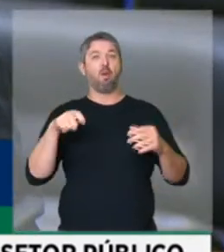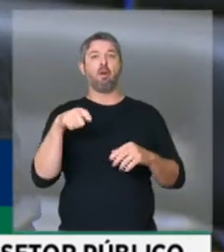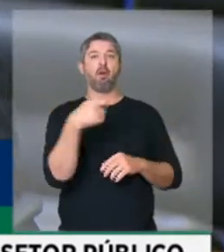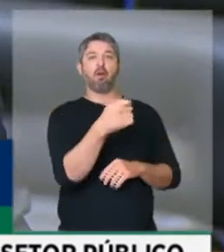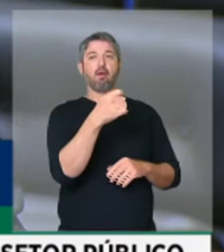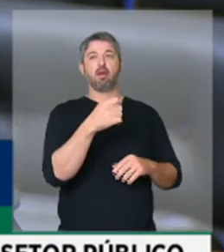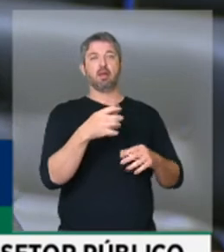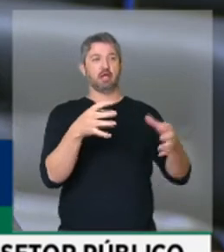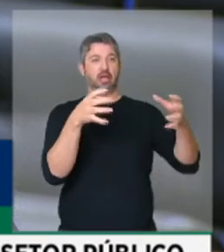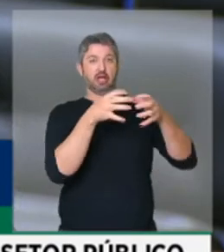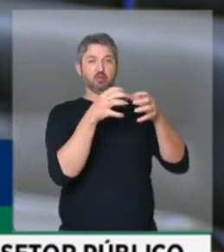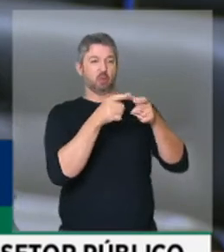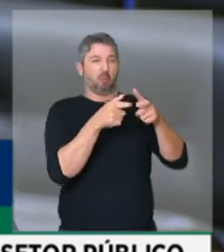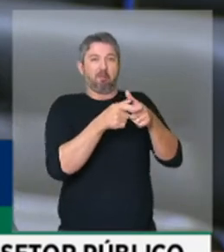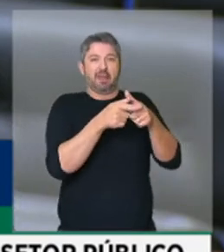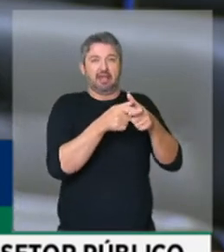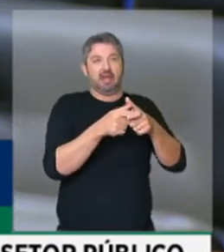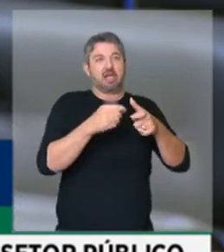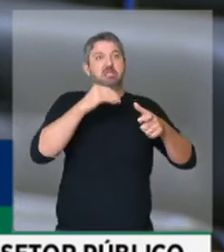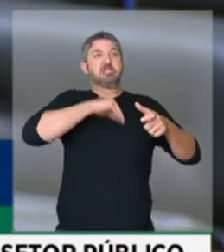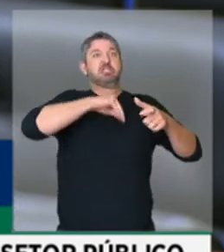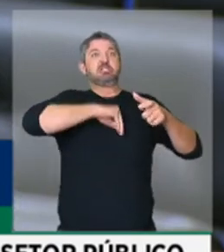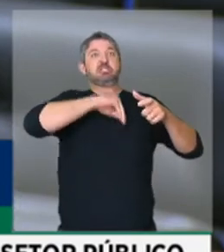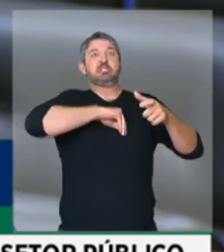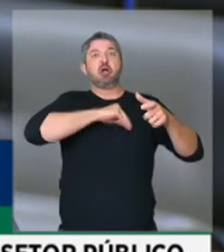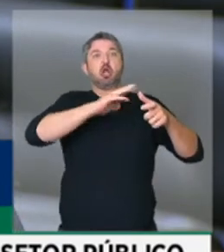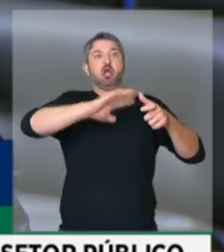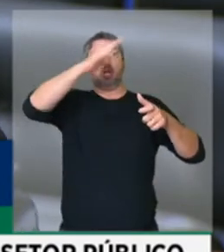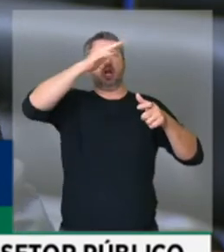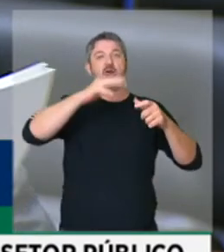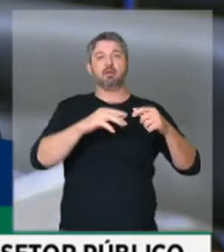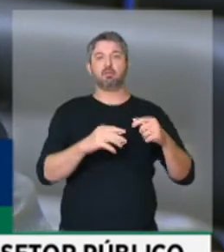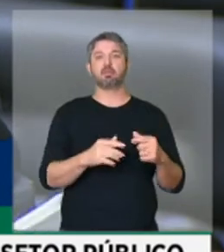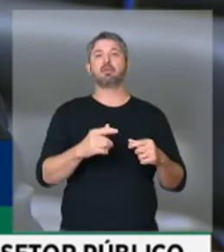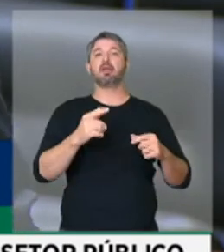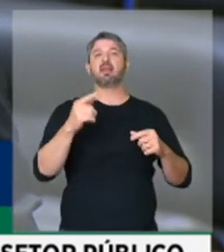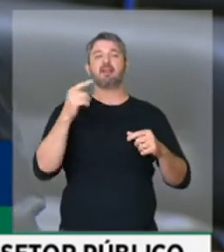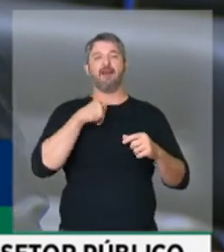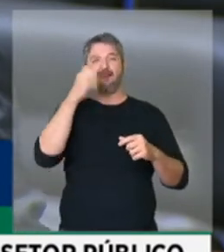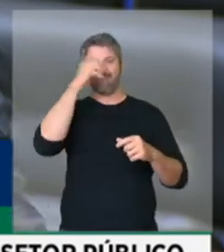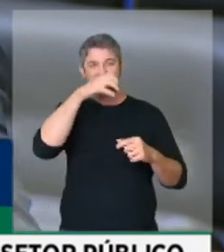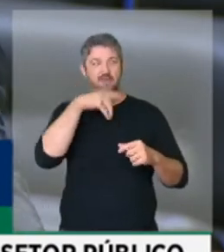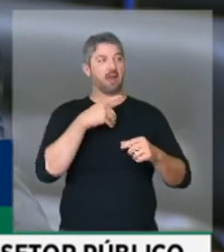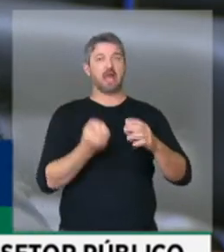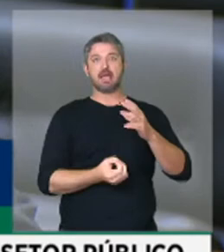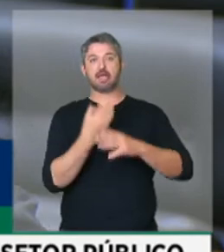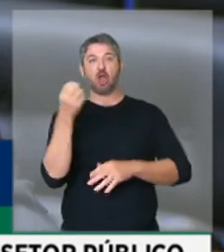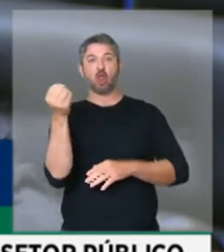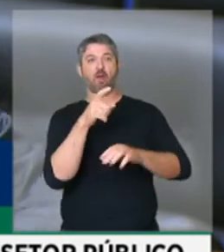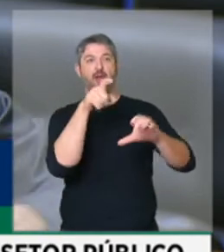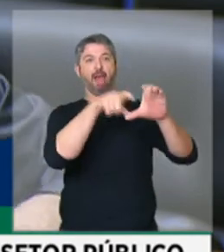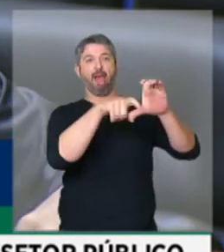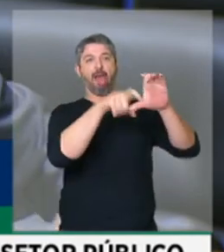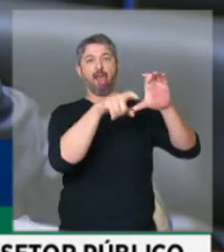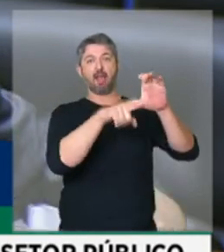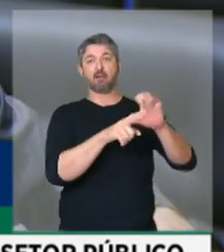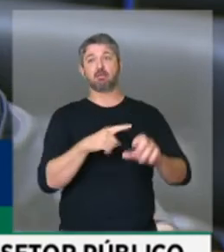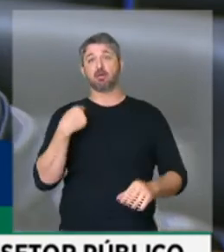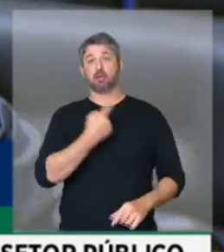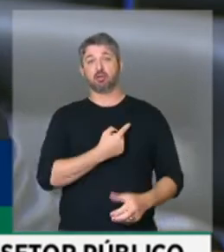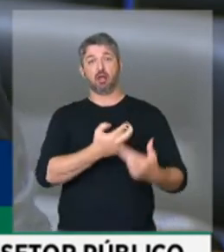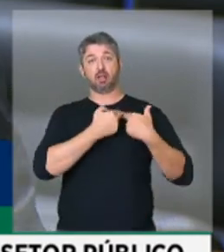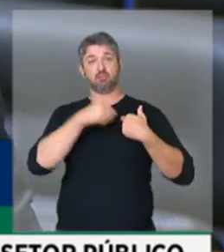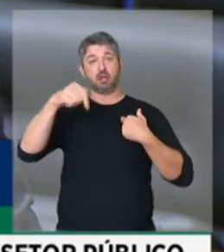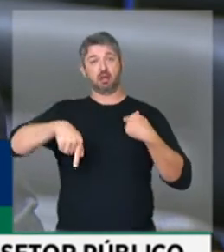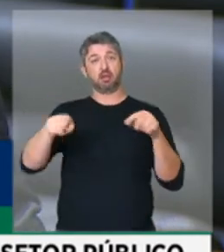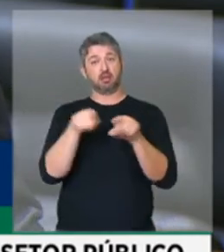desta casta de privilegiados, que abusam da lei, criando penduricalhos, vamos também assumir a nossa